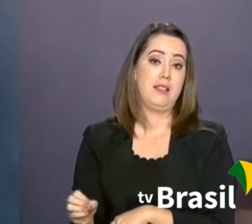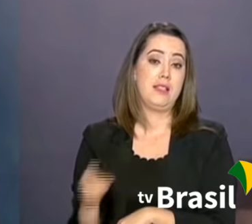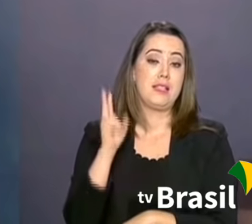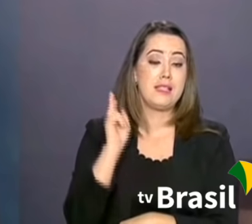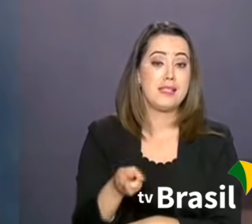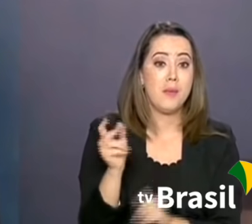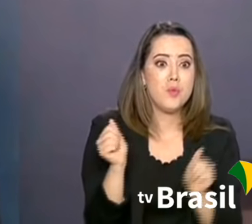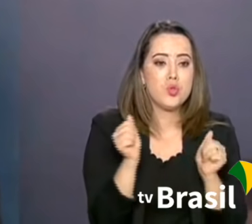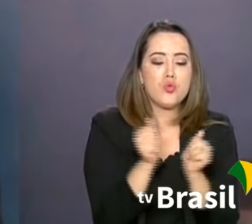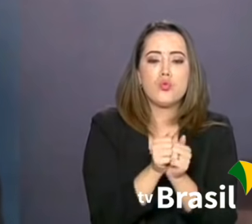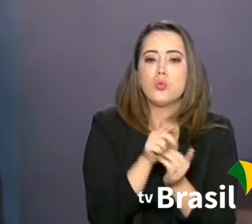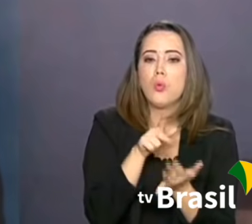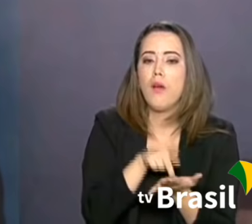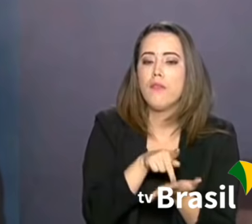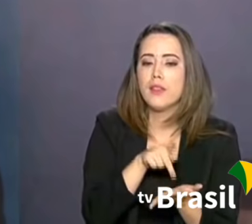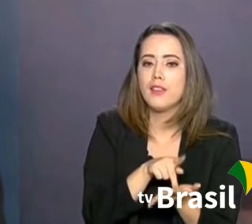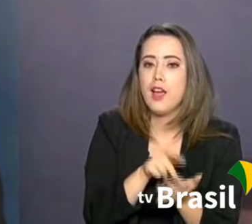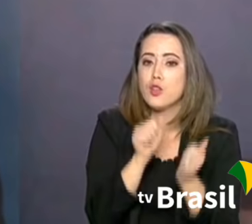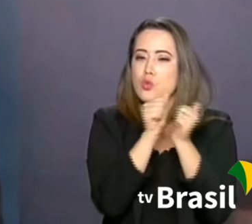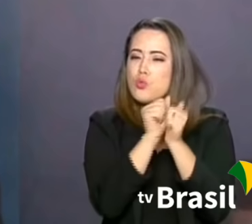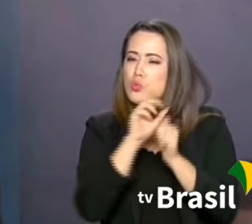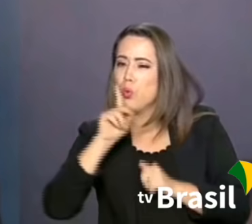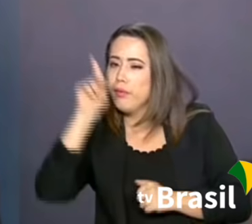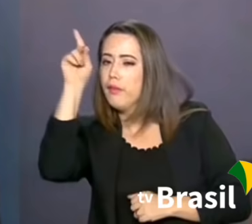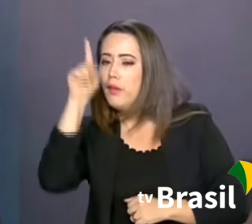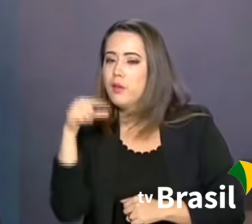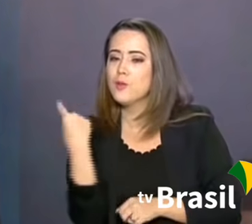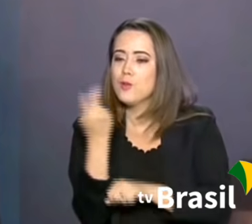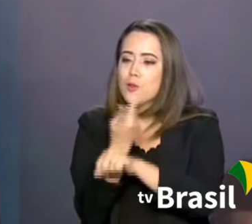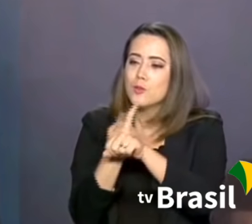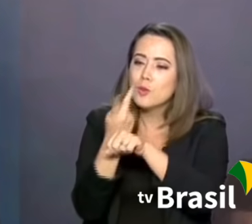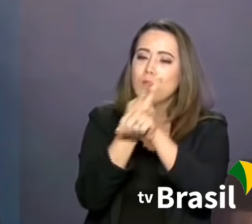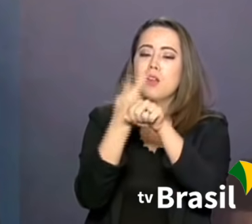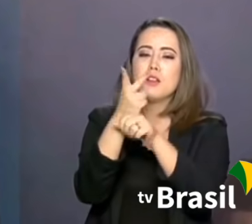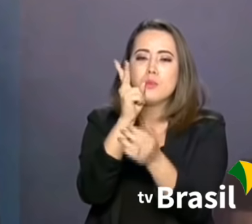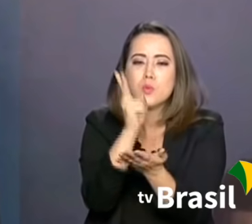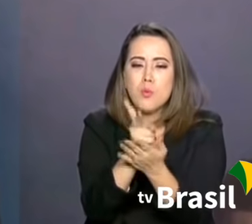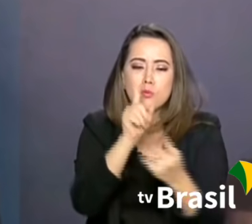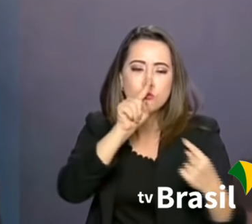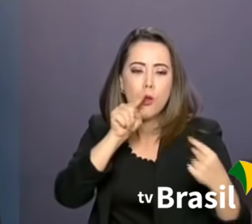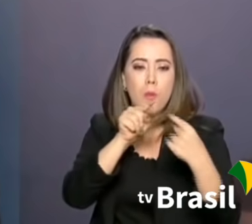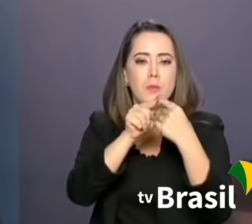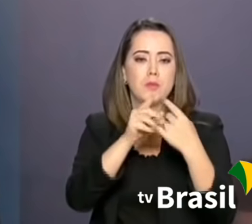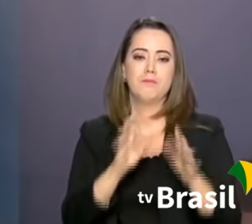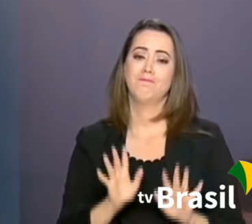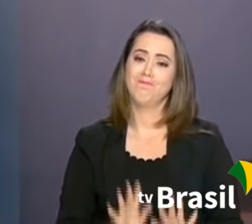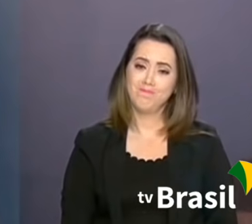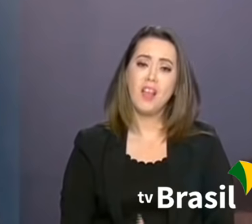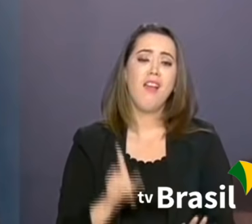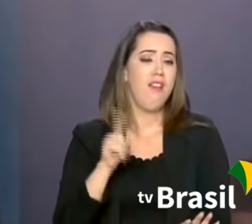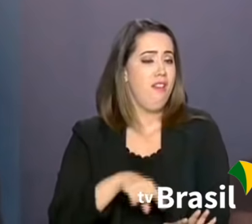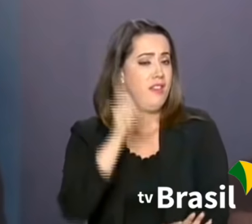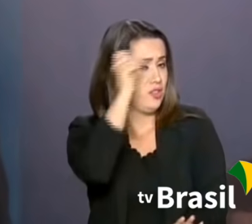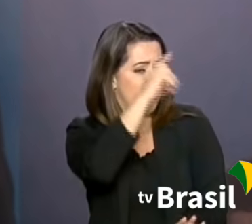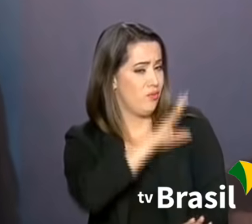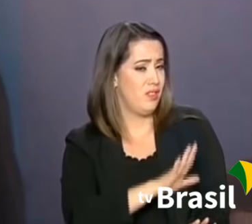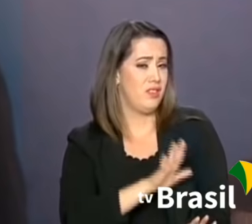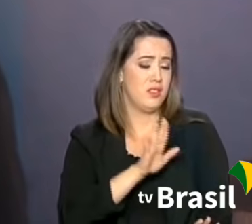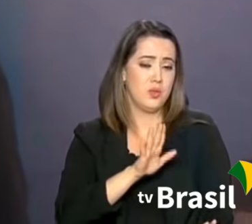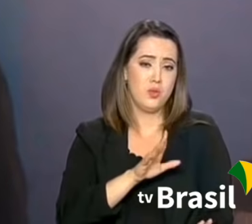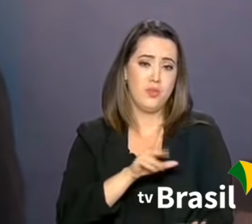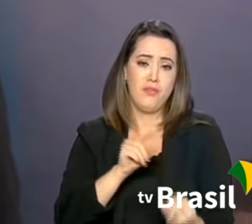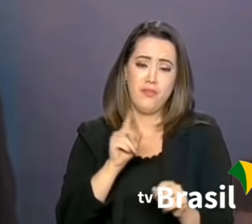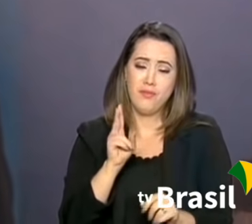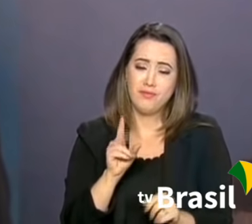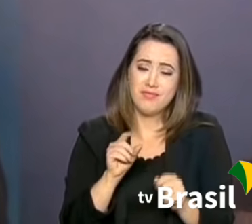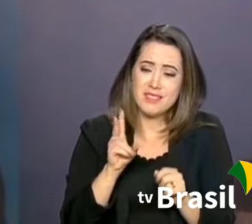da verdade e de Deus, buscar esse objetivo. Não é fácil fazer a coisa certa